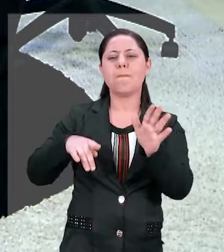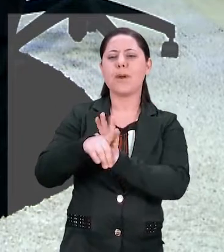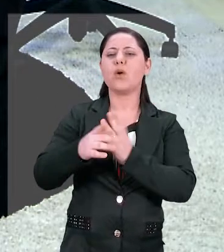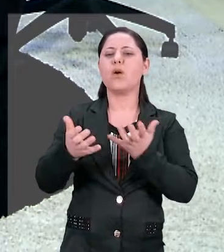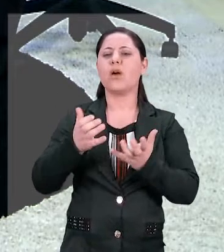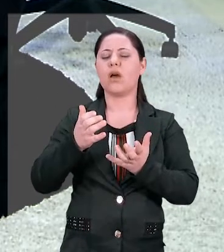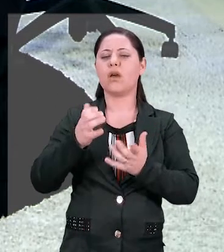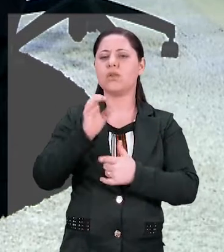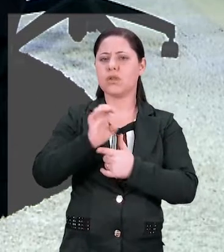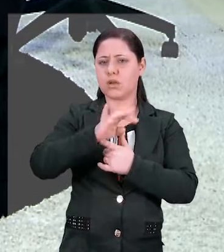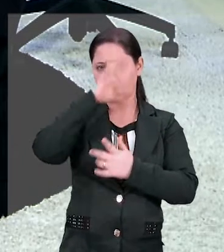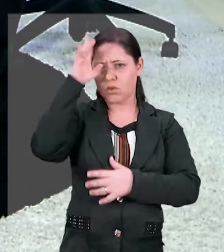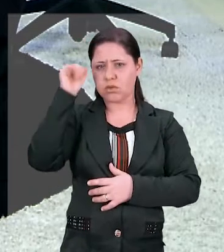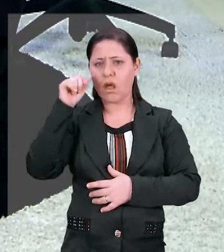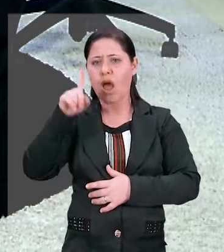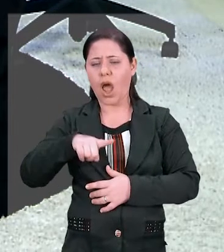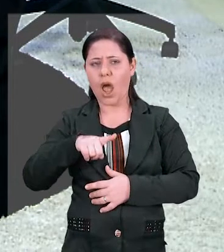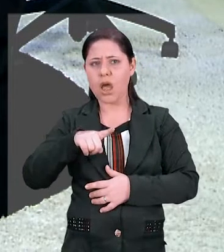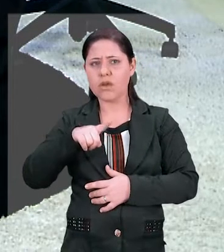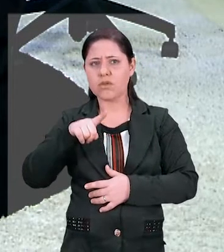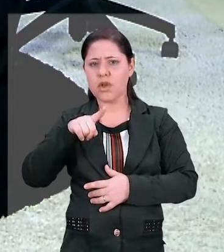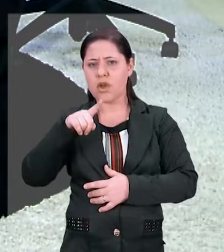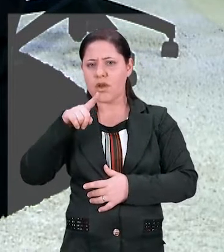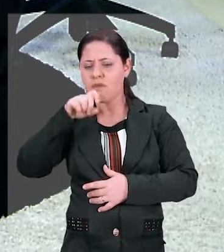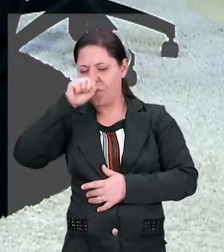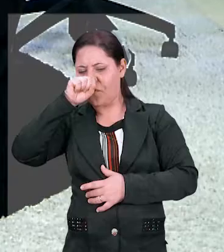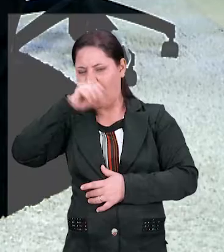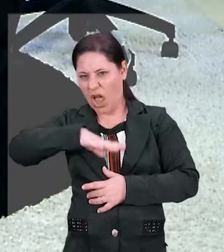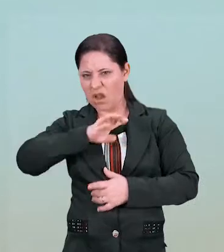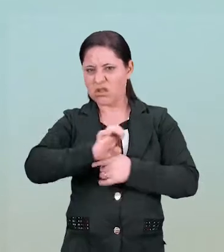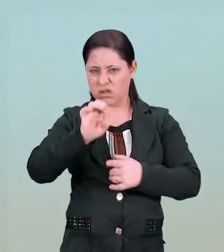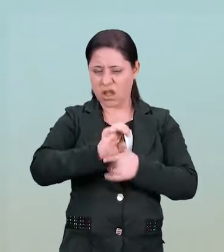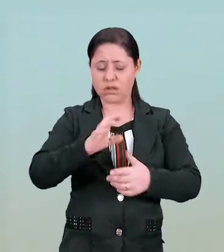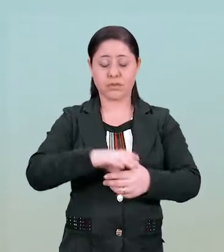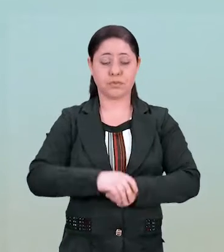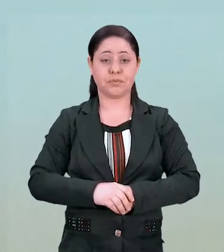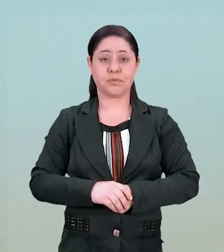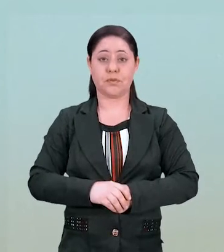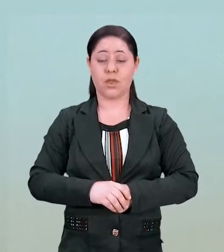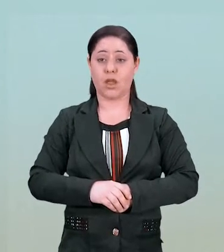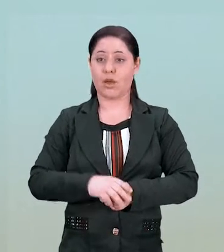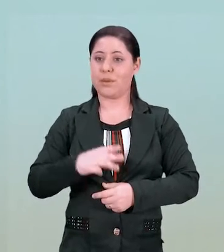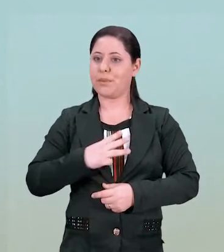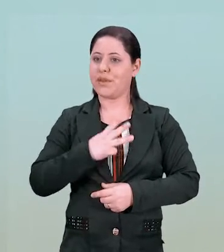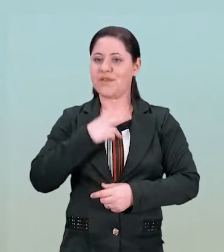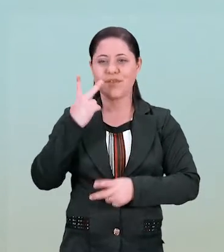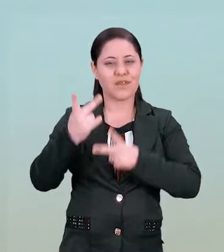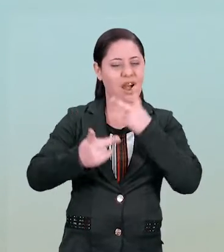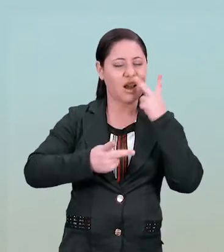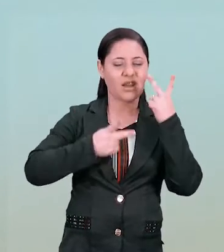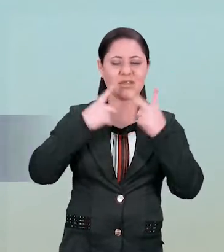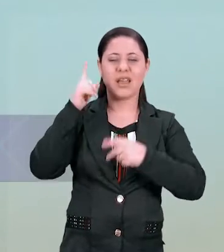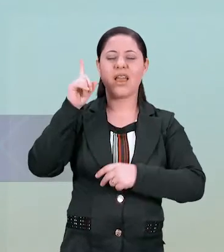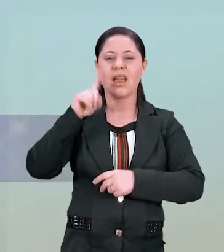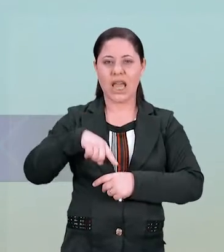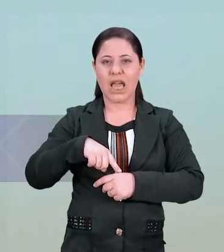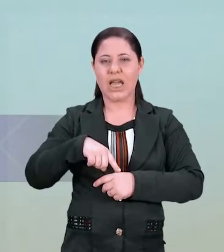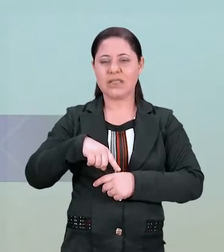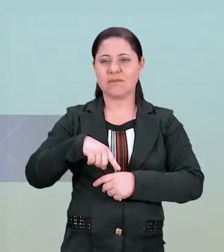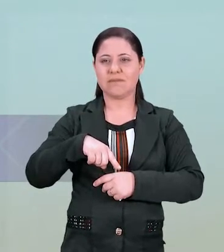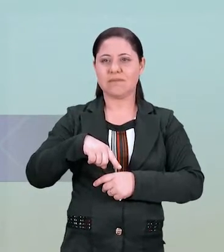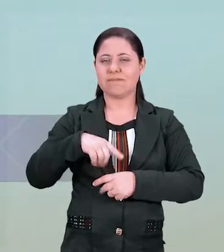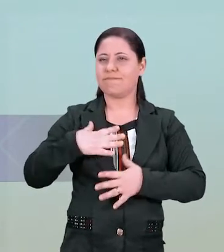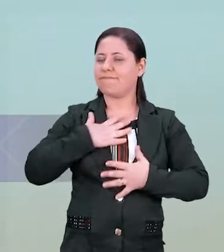senhor. No estado de Mato Grosso do Sul, é um estado violento? Picarelli, primeiro dizer que é uma satisfação estar aqui contigo e